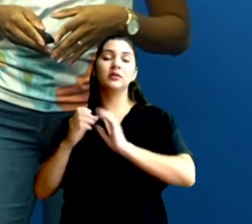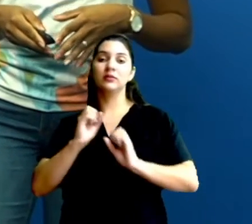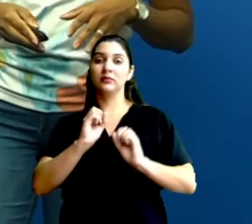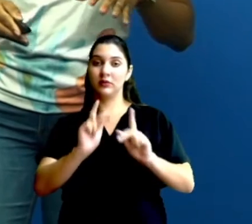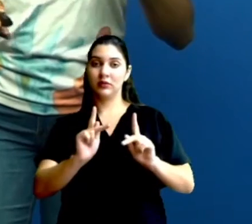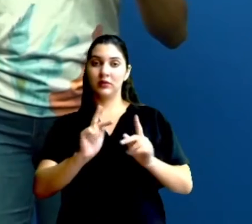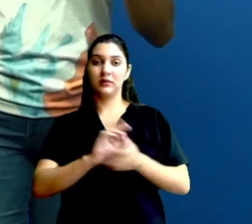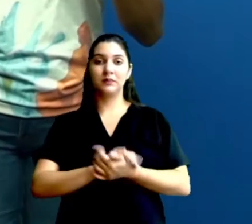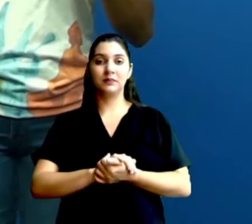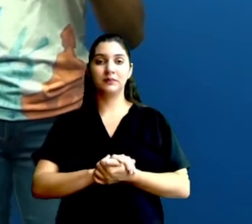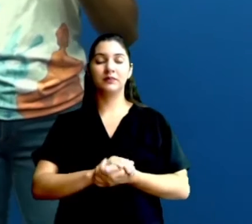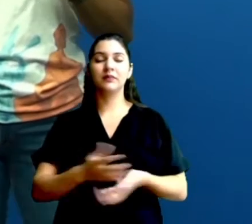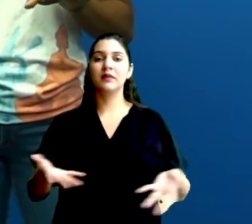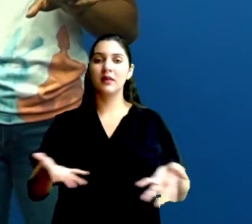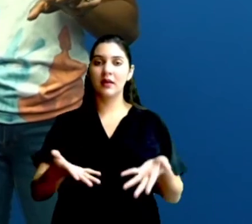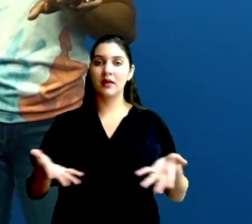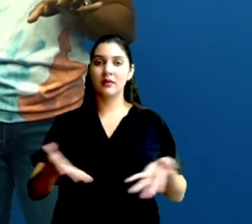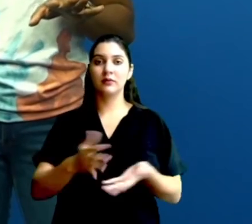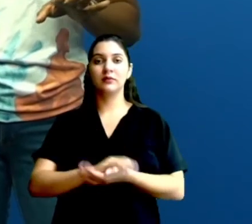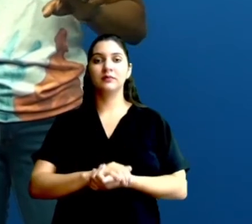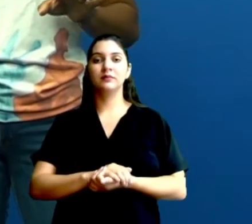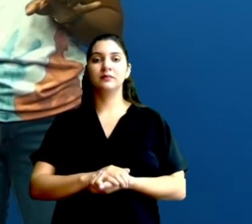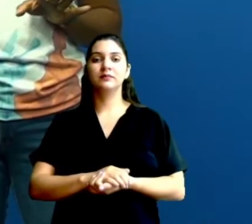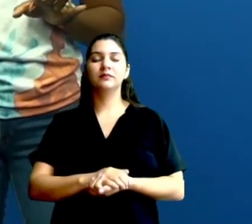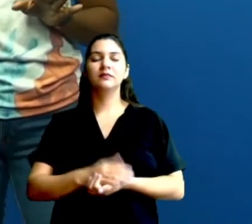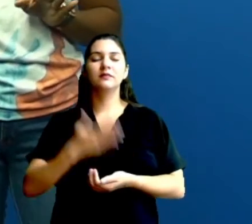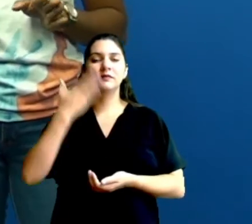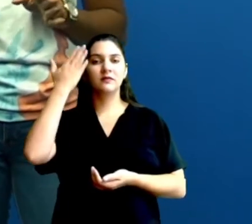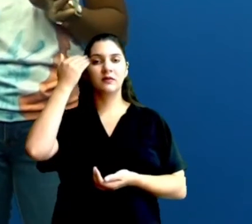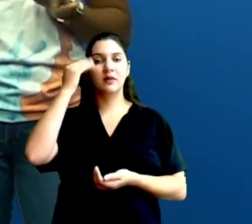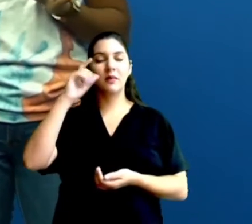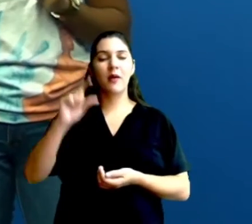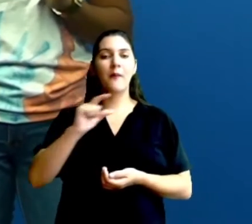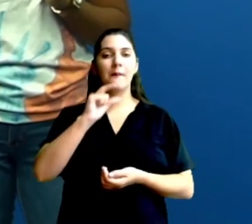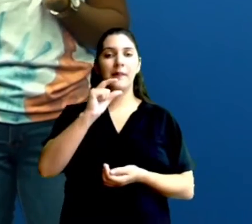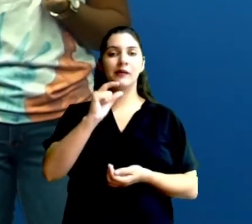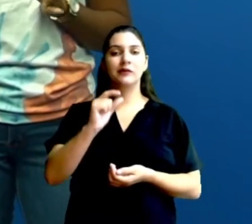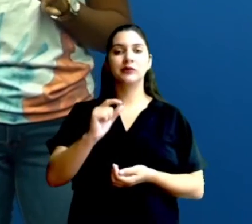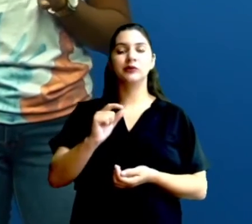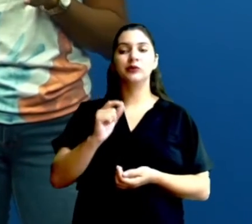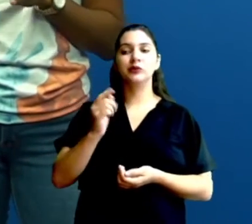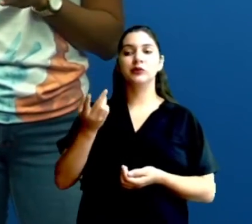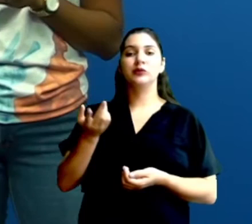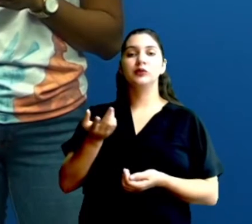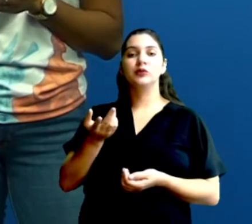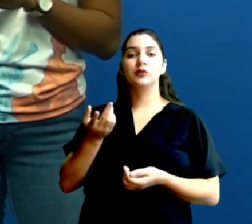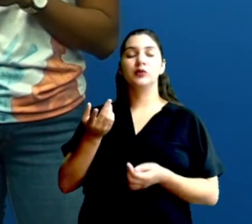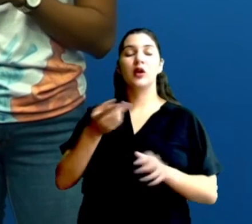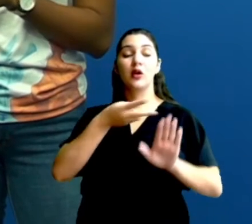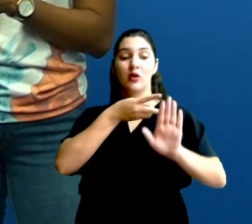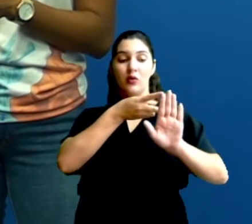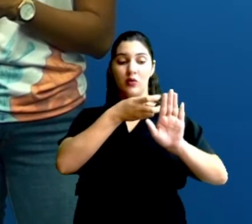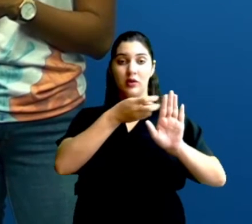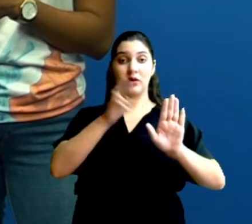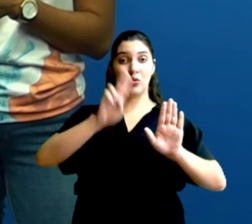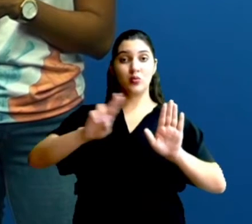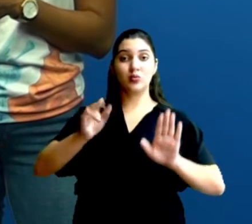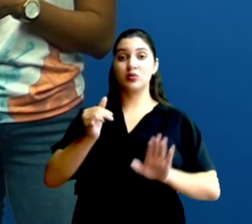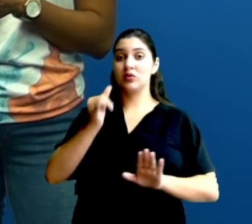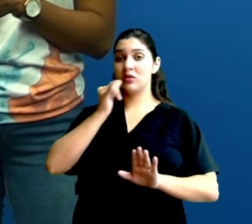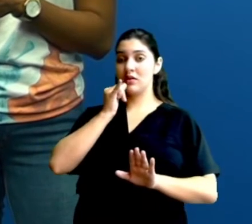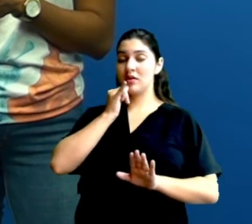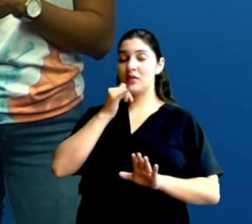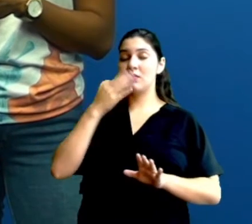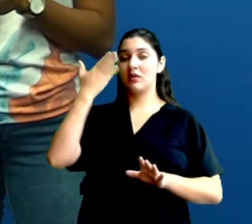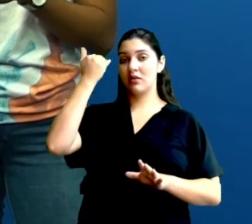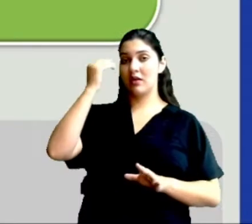ok? Agora, vamos saber mais um pouco sobre a conotação com o uso de quê? De exemplos. A